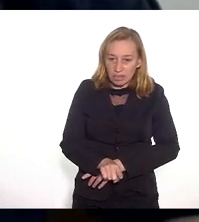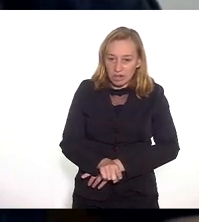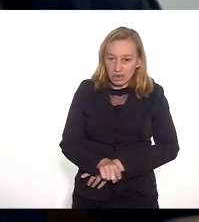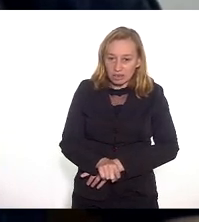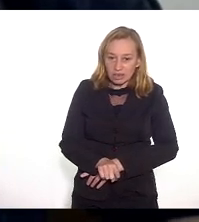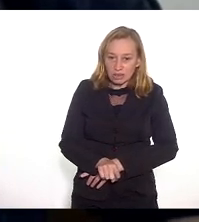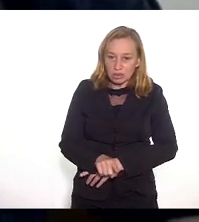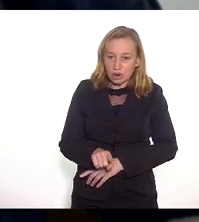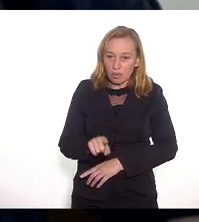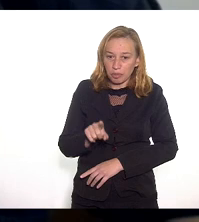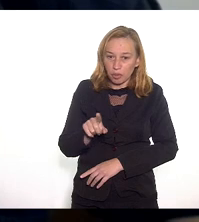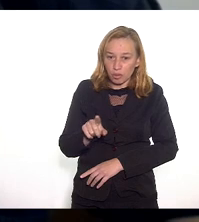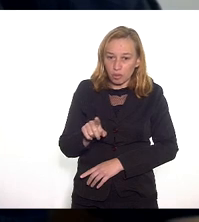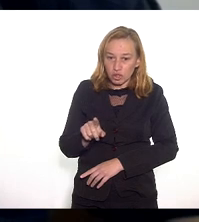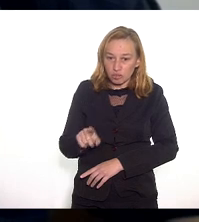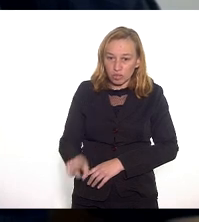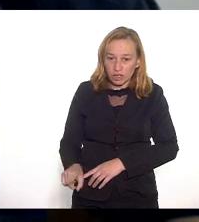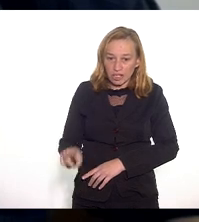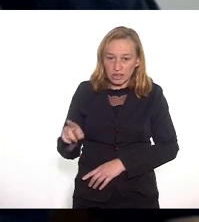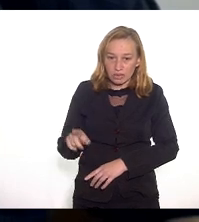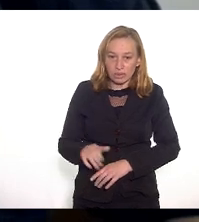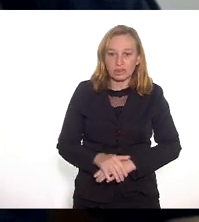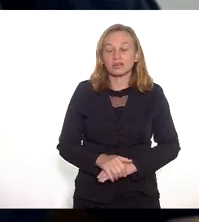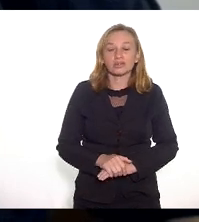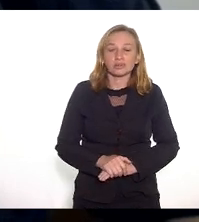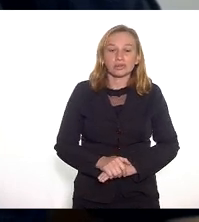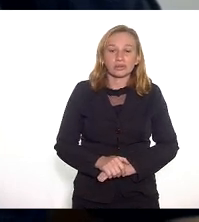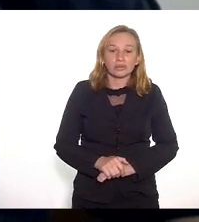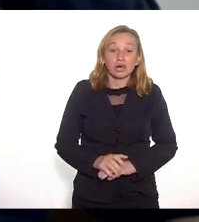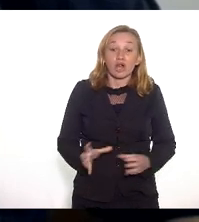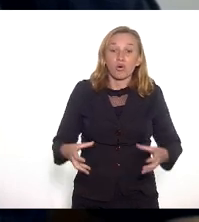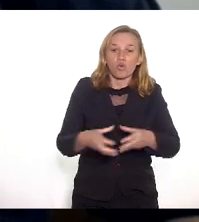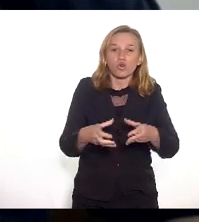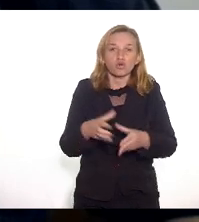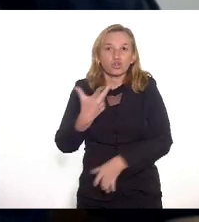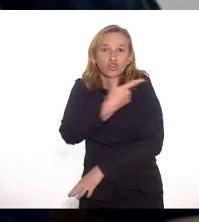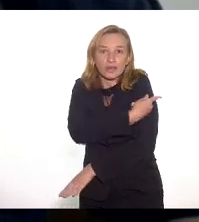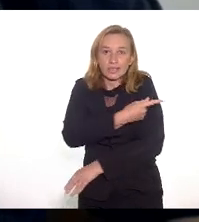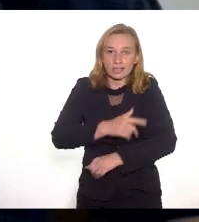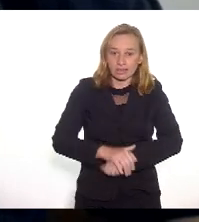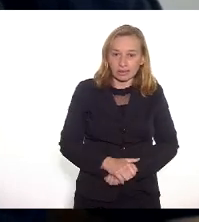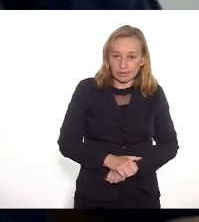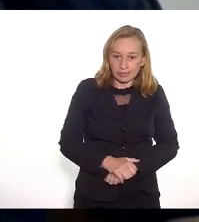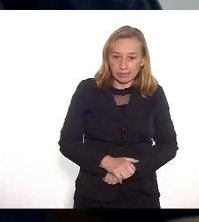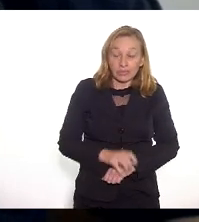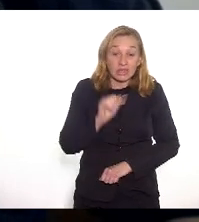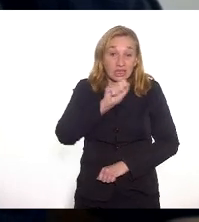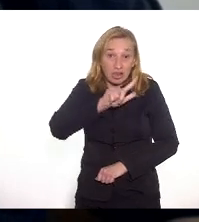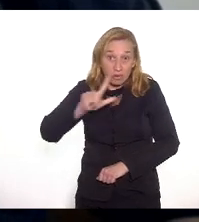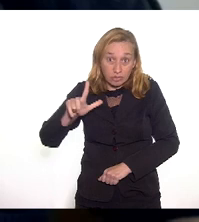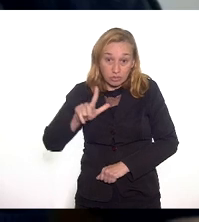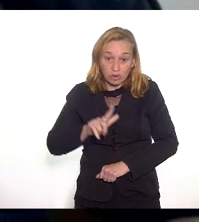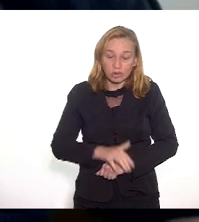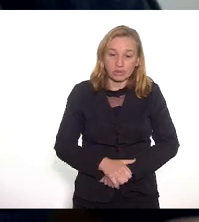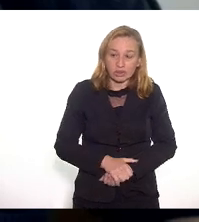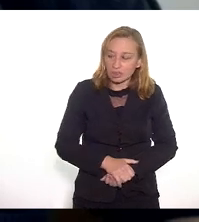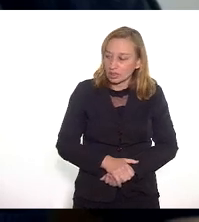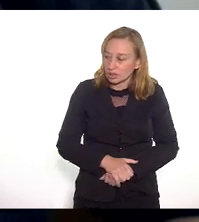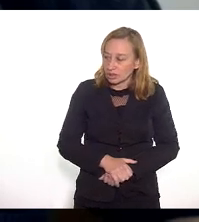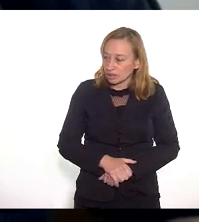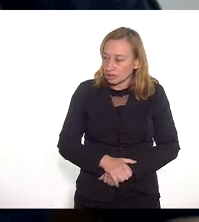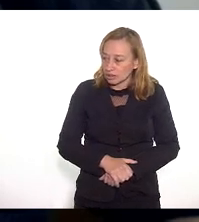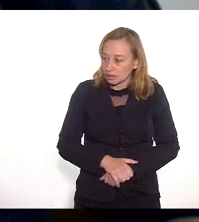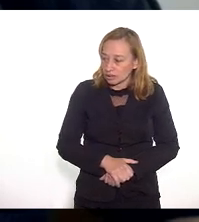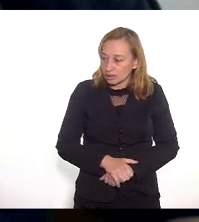vacinação que não é apenas Covid, não é? É um conjunto de vacinas. E o do Daniel Librelon é apenas sobre